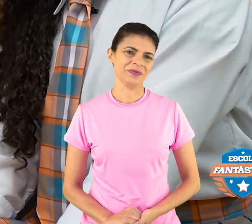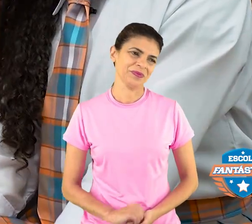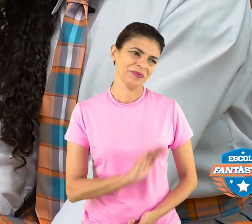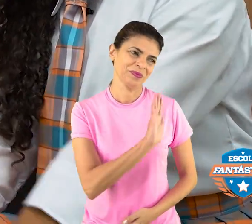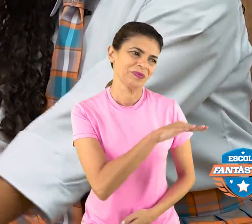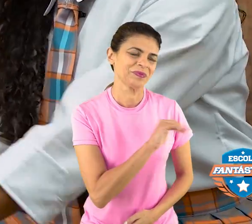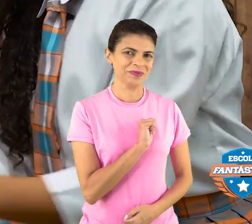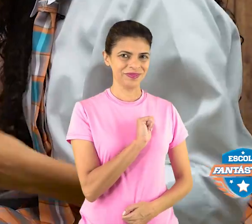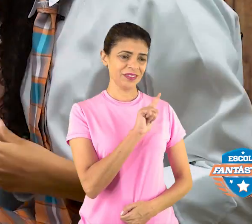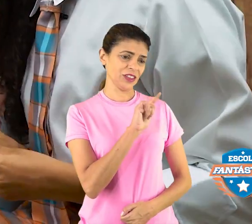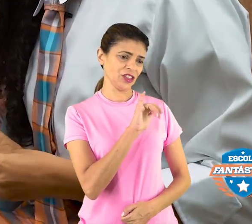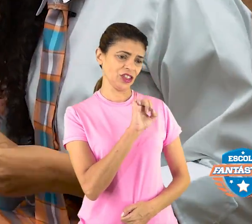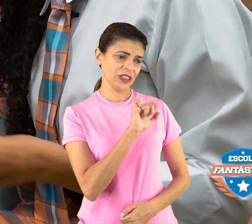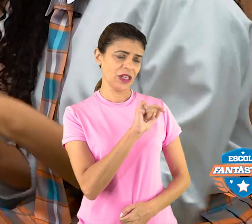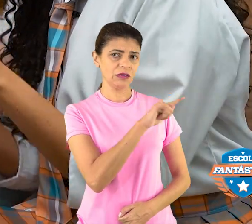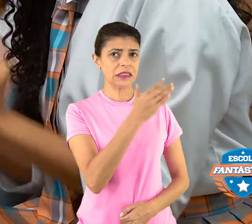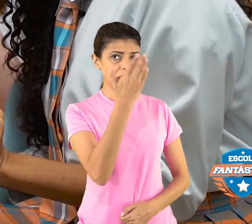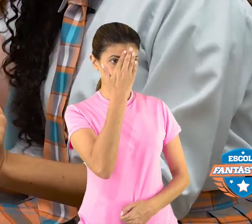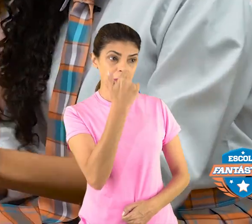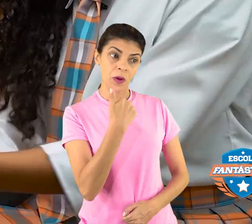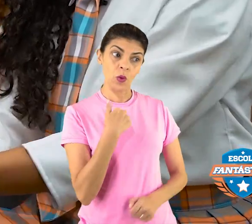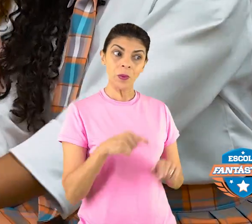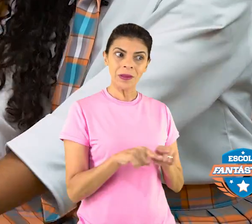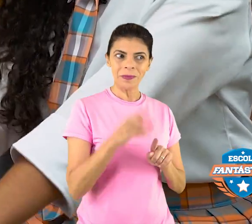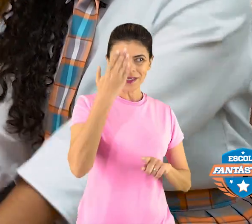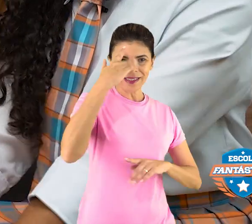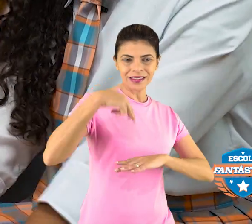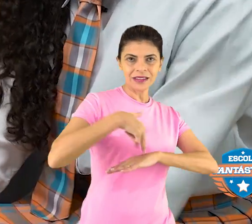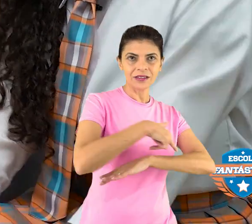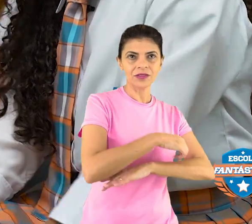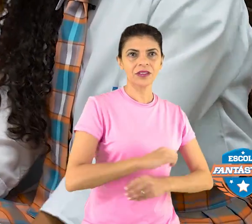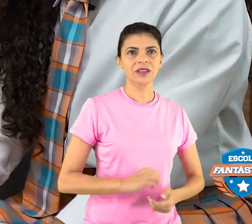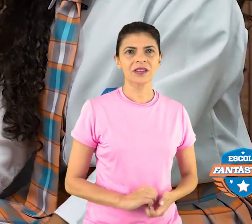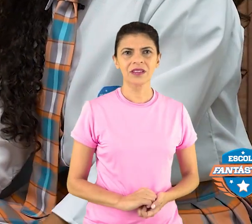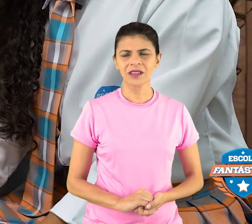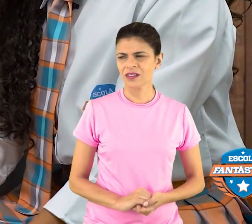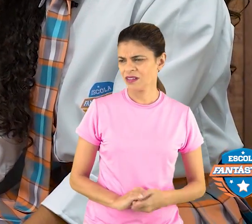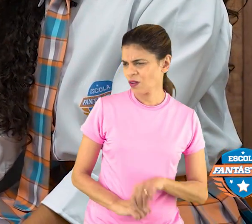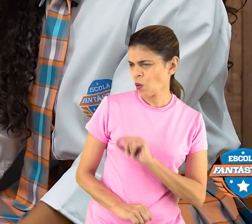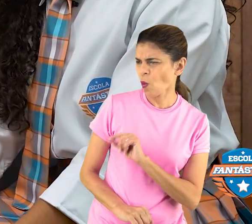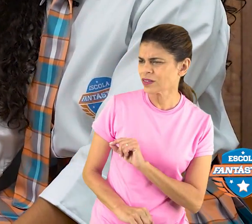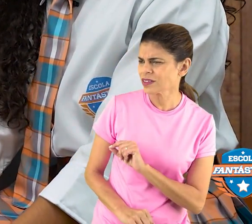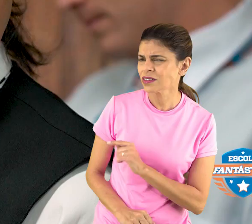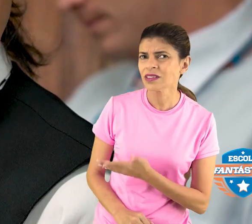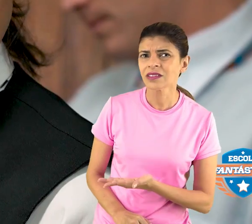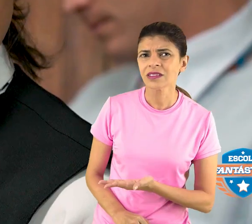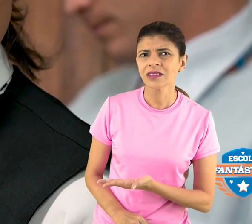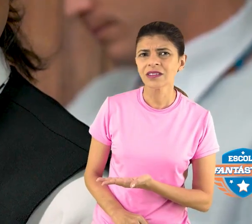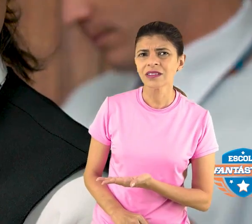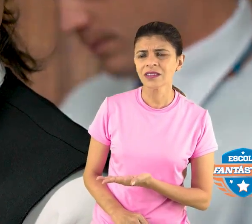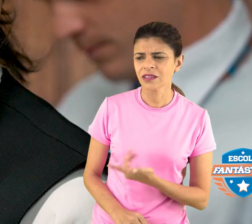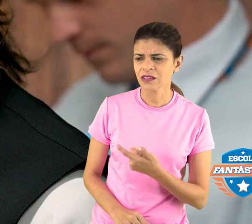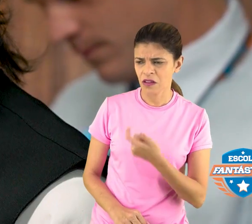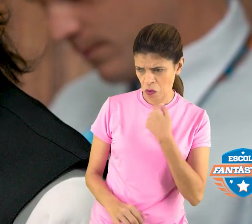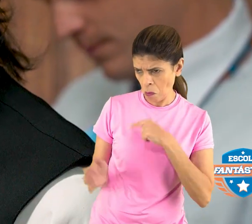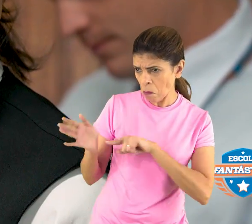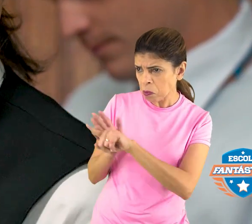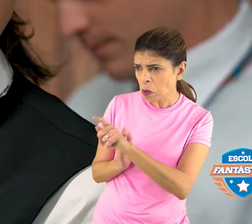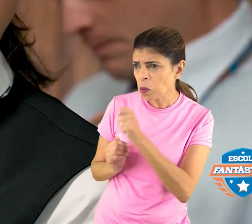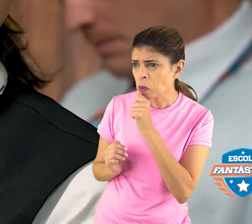Senhor Giselo, você sabia que eu também sei desfilar? Quente? Quem te perguntou alguma